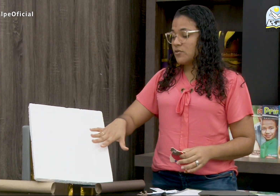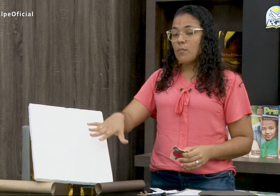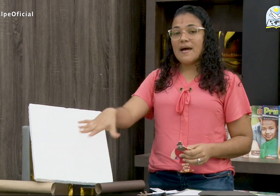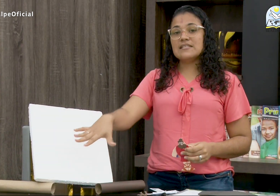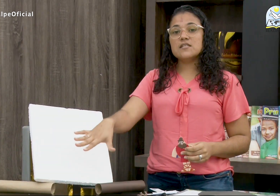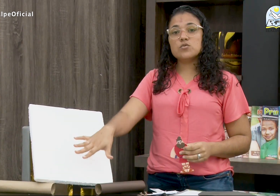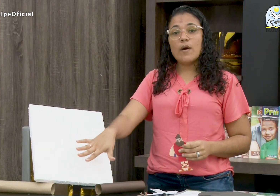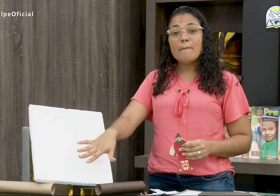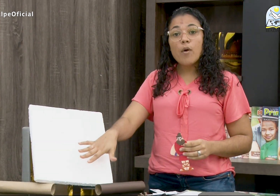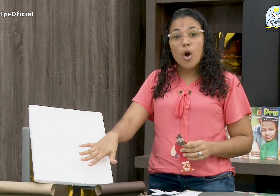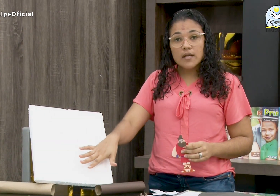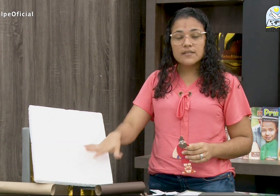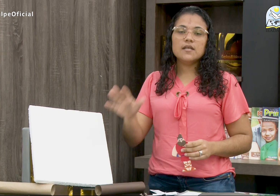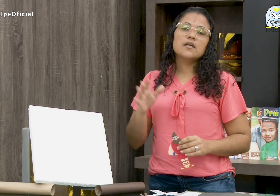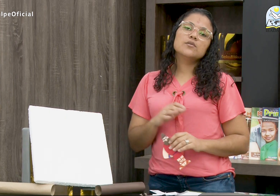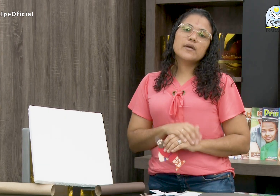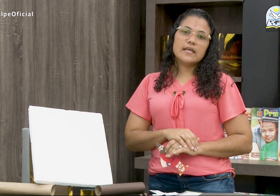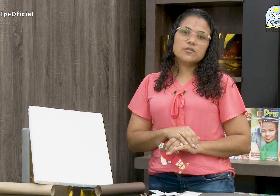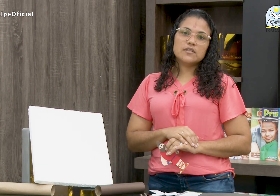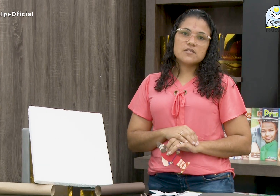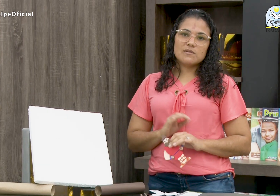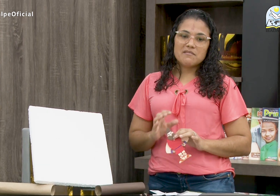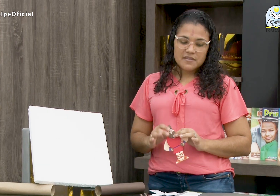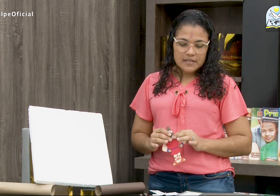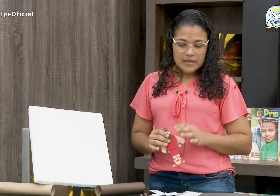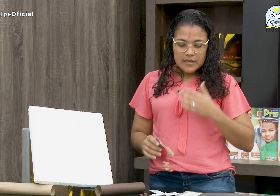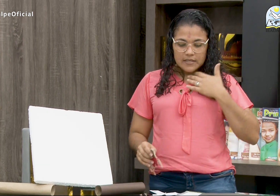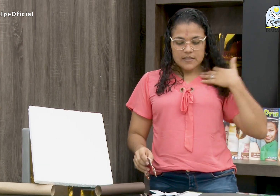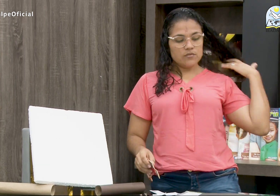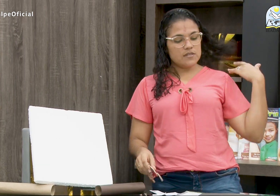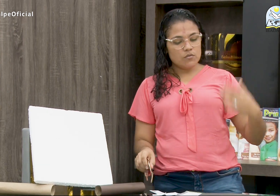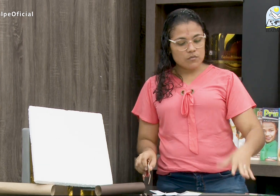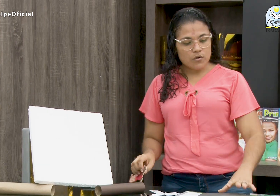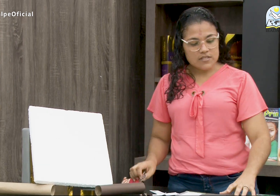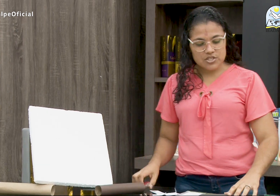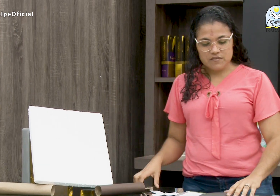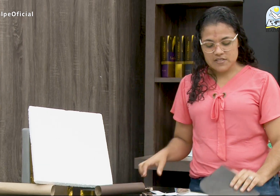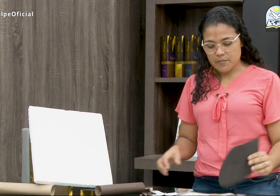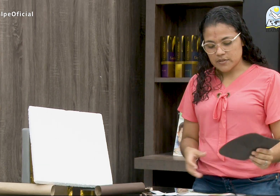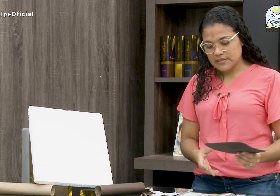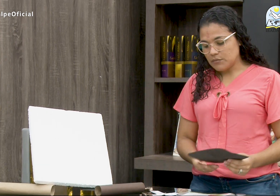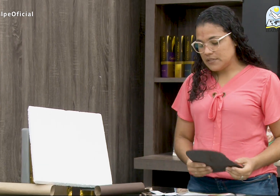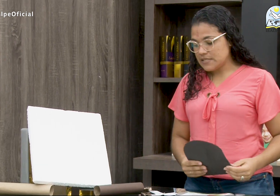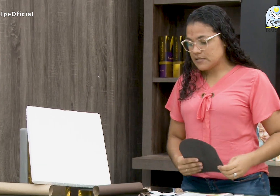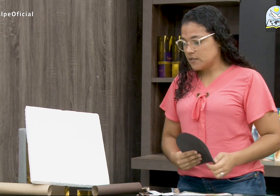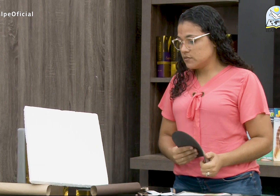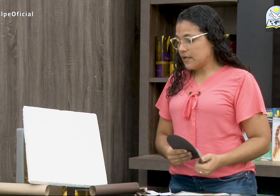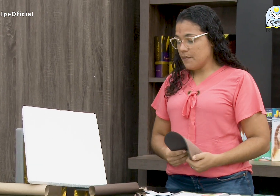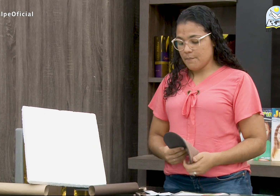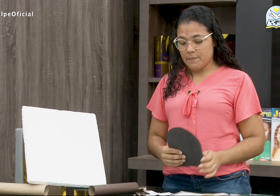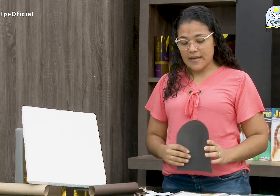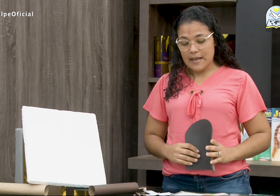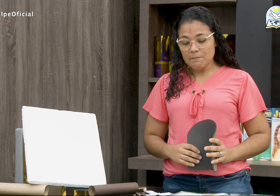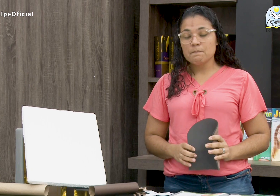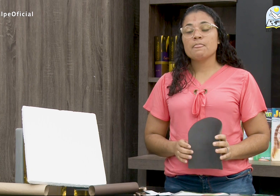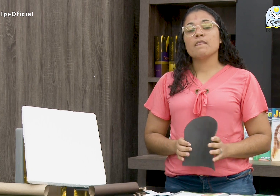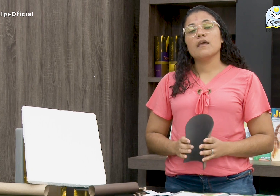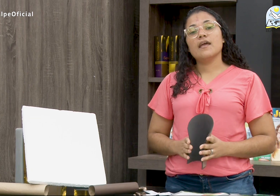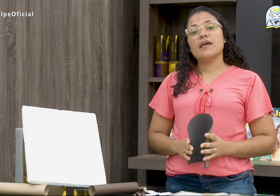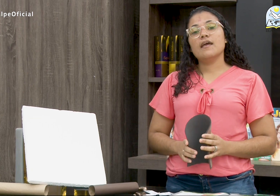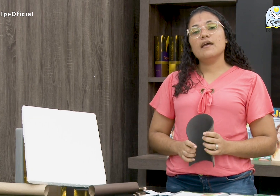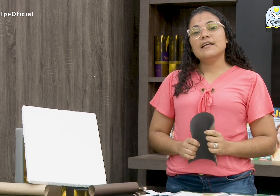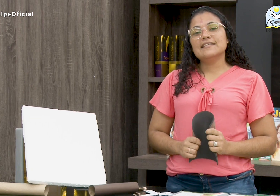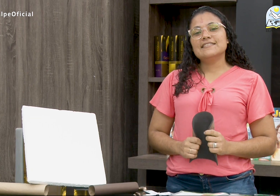ele matou mais em sua morte do que em toda a sua vida. Então, são coisas que você pode estar utilizando, tá? Pra